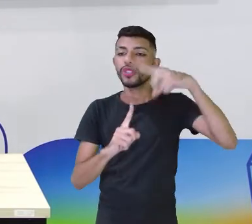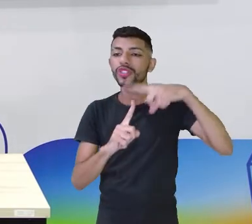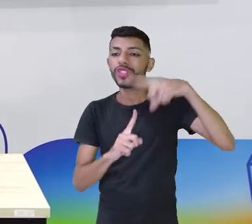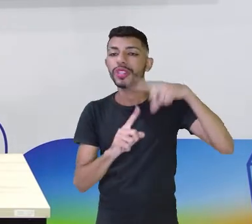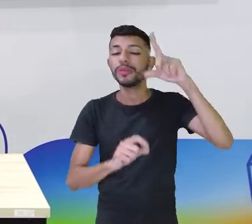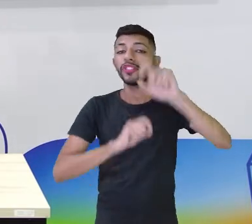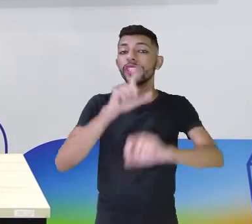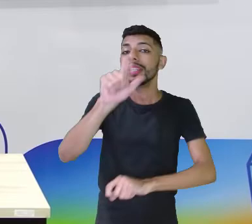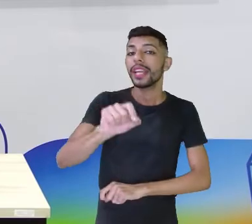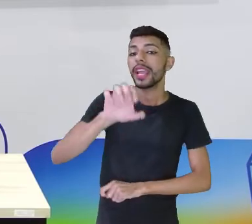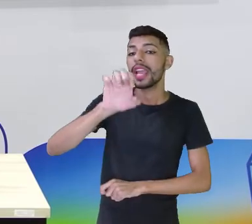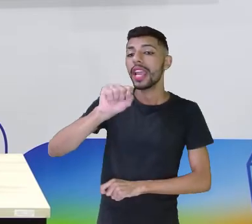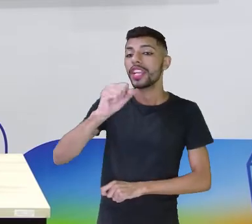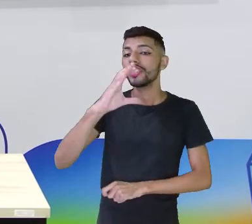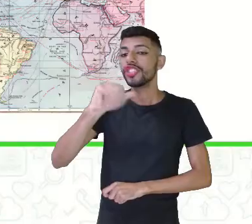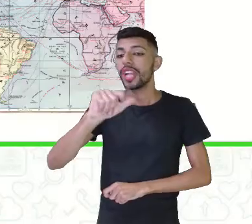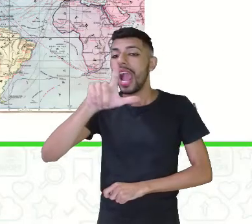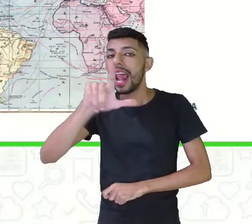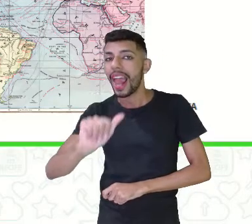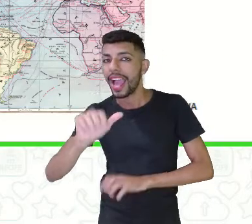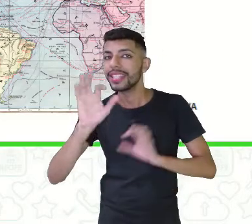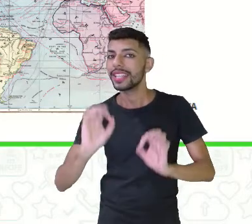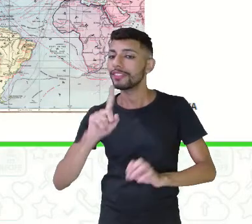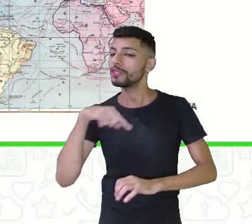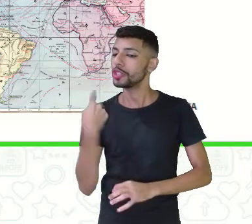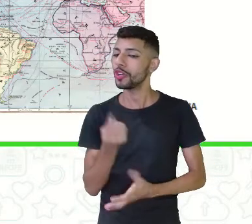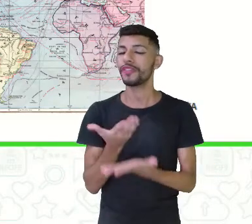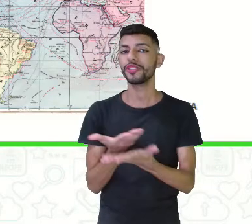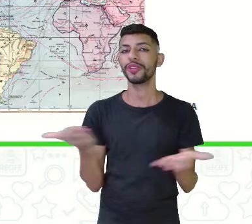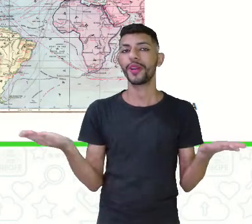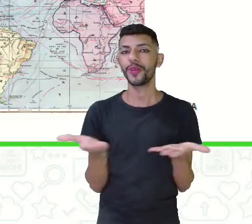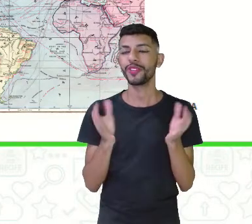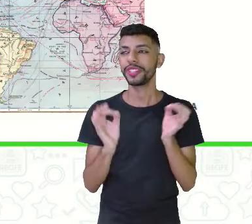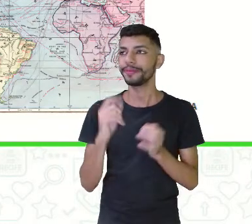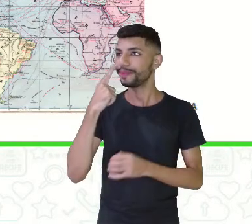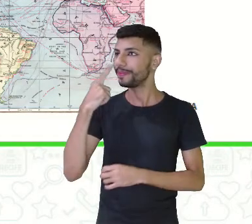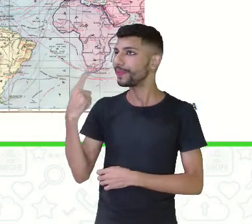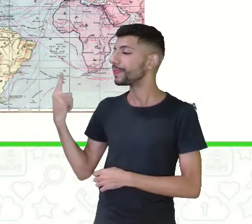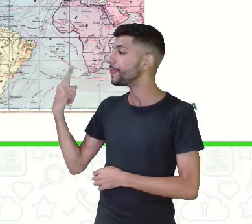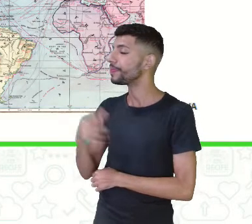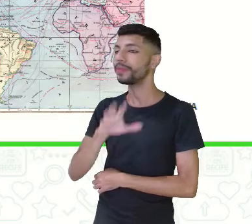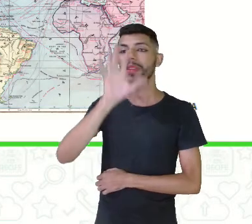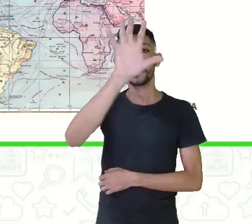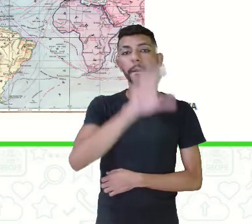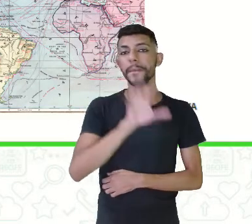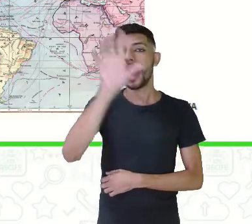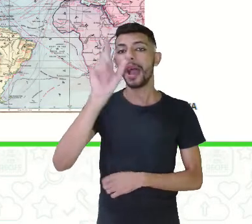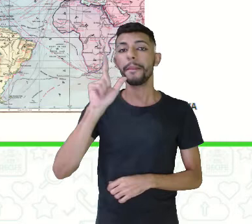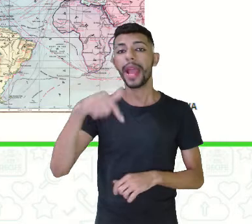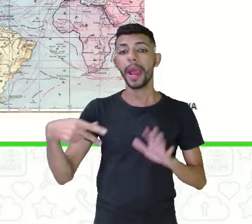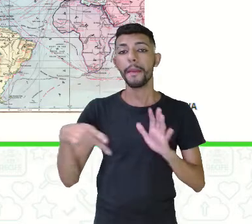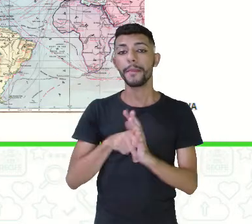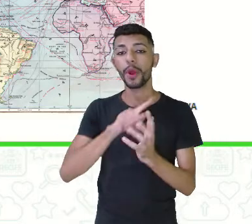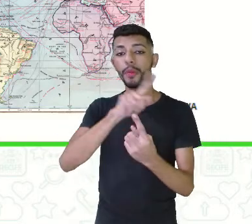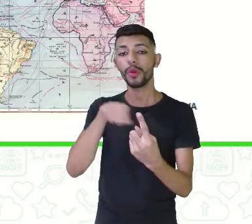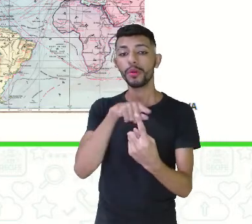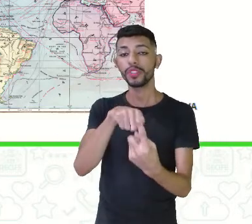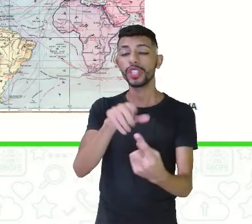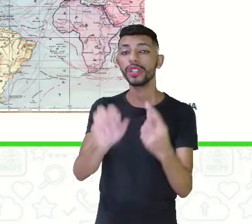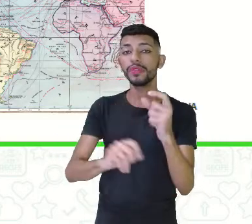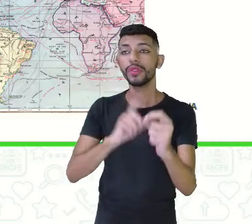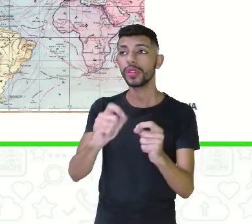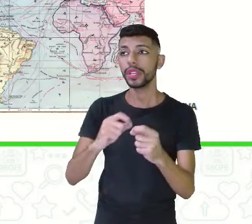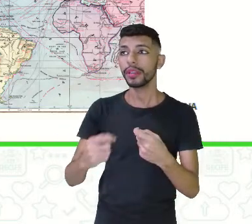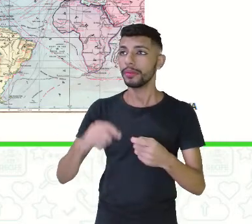hoje. Os mapas, eles servem para nos instruir representando